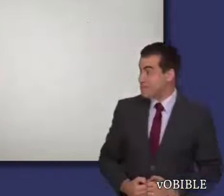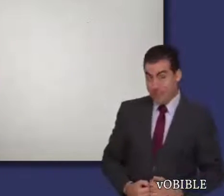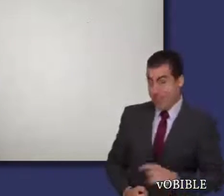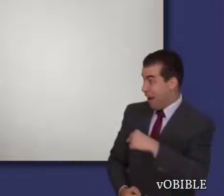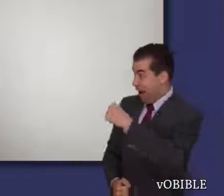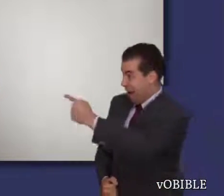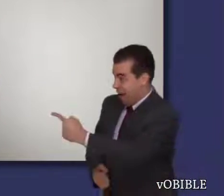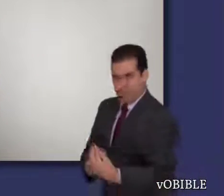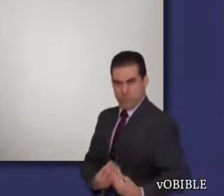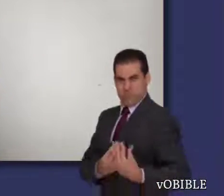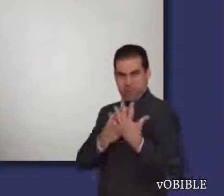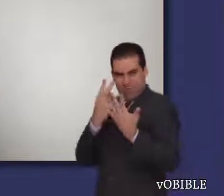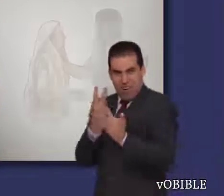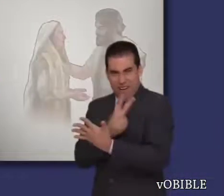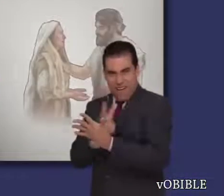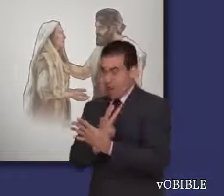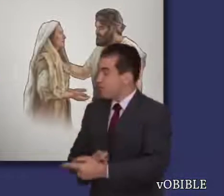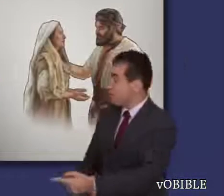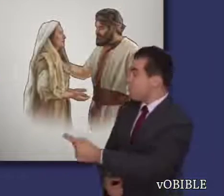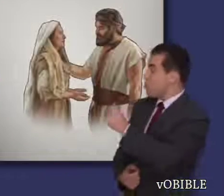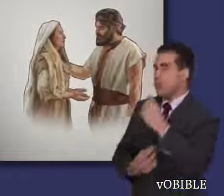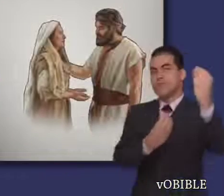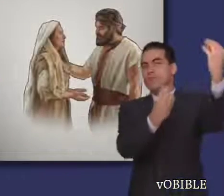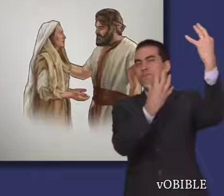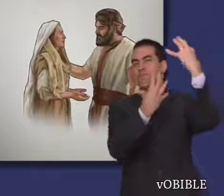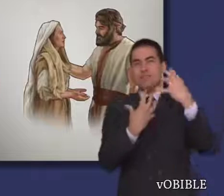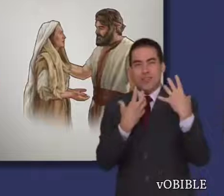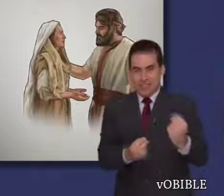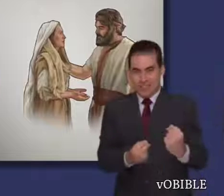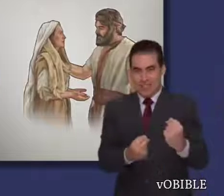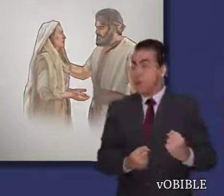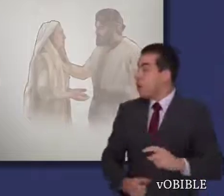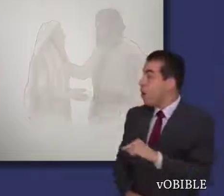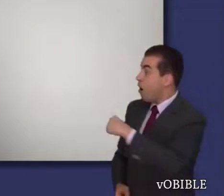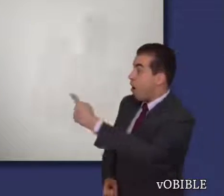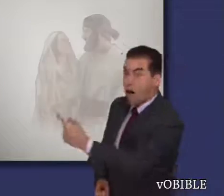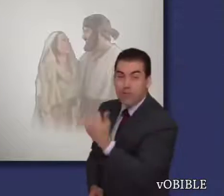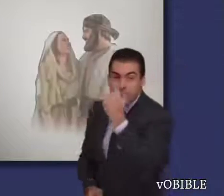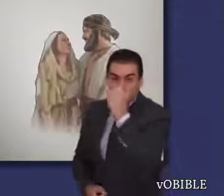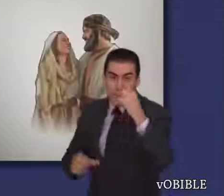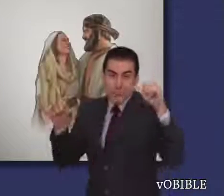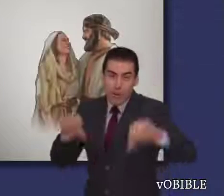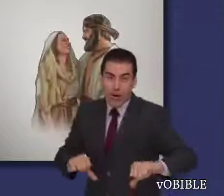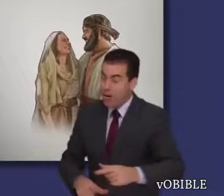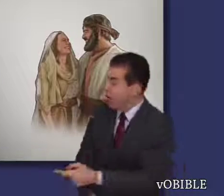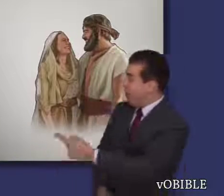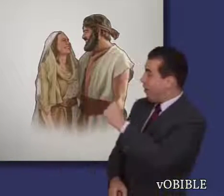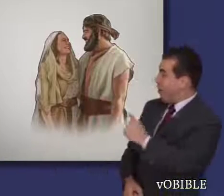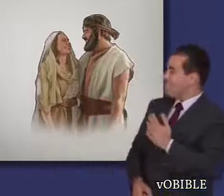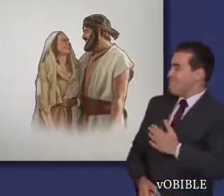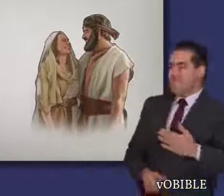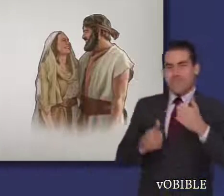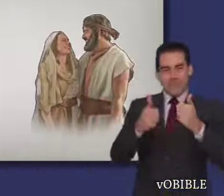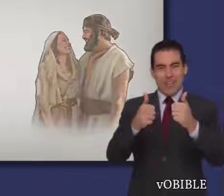Paulo mostra a diferença entre as obras da carne e o fruto do Espírito de Deus, e ensina que colhemos o que plantamos.